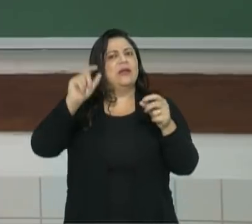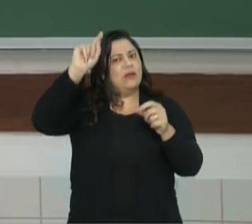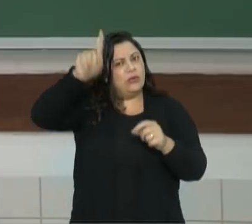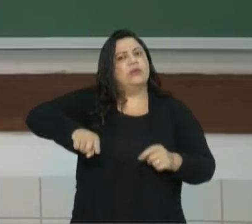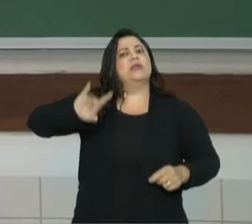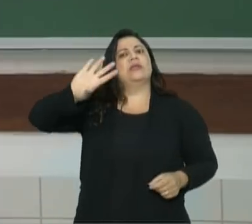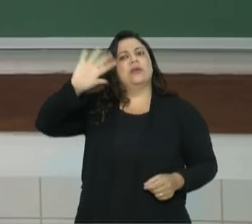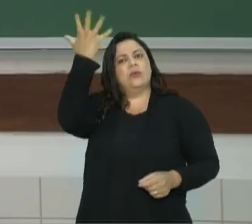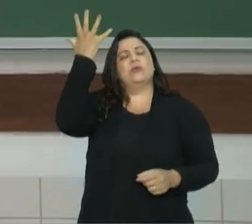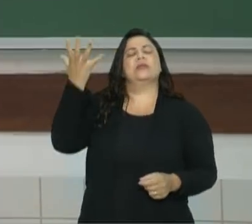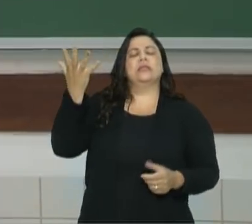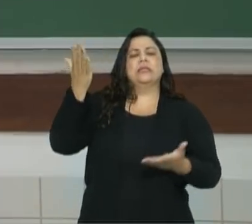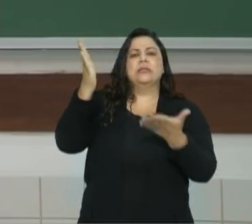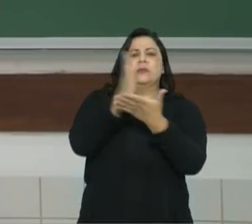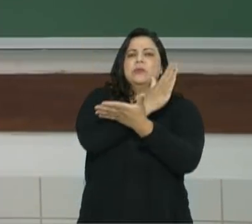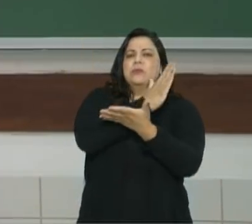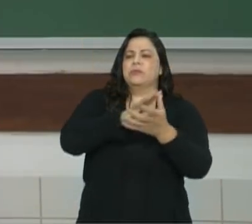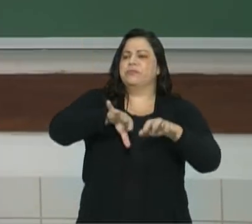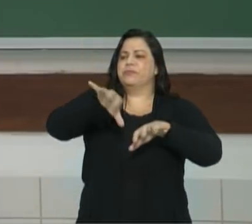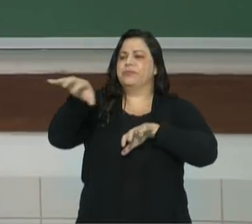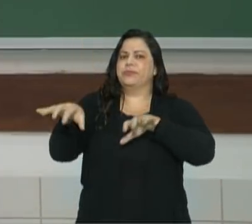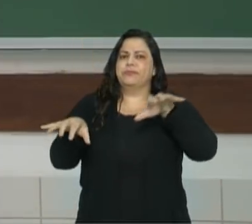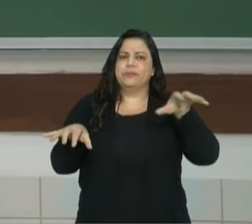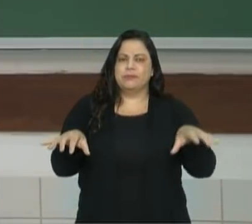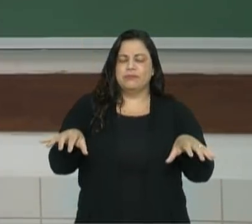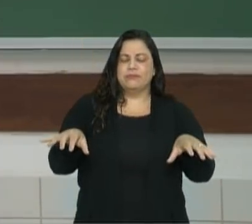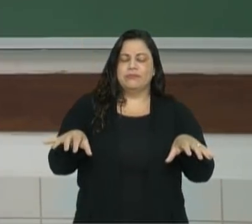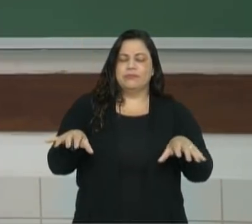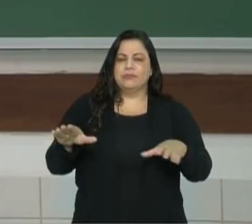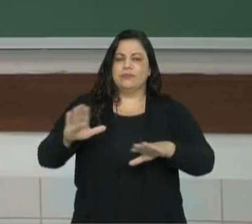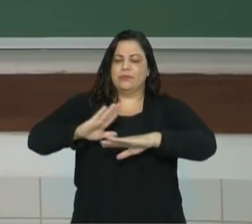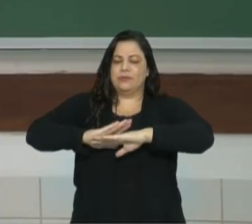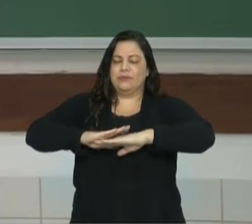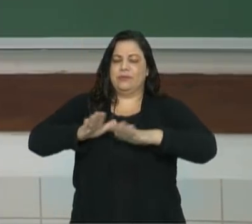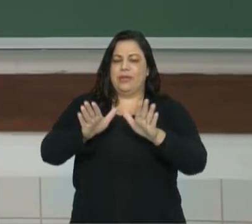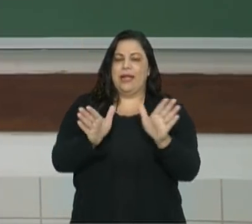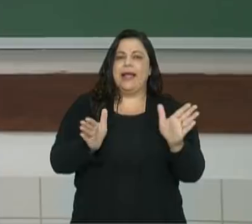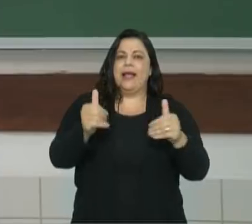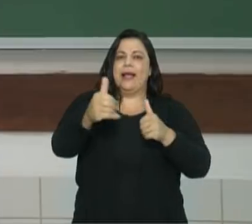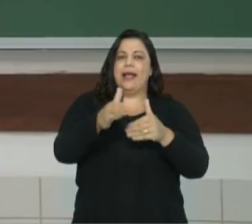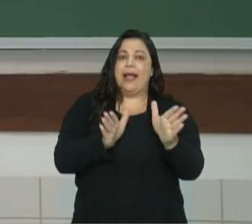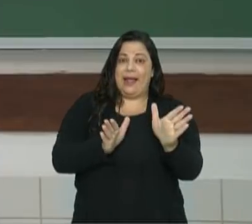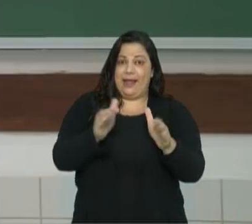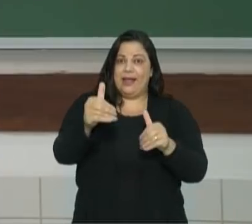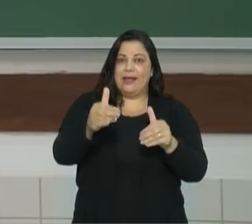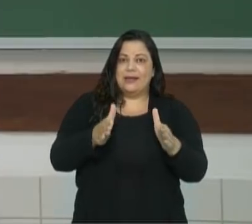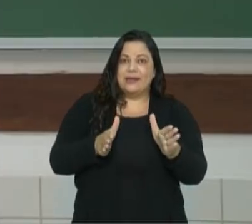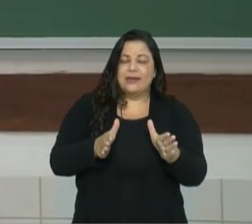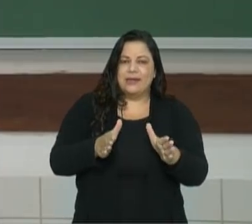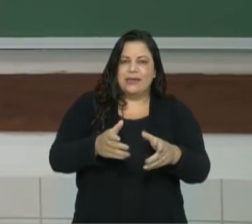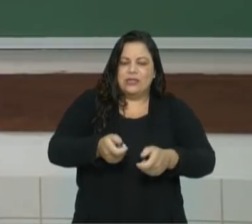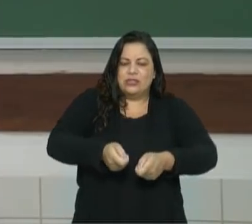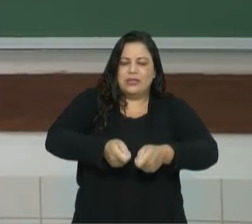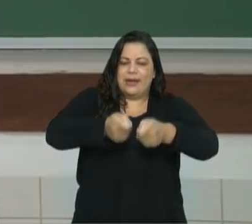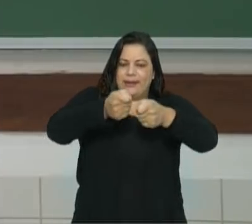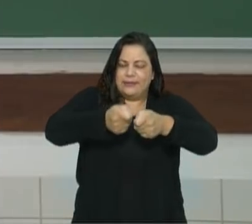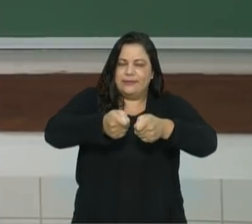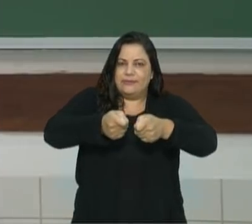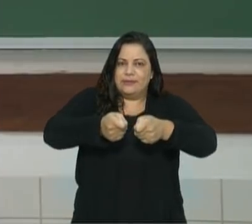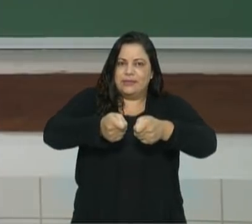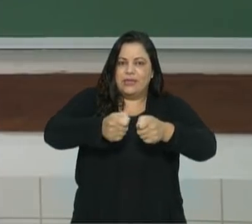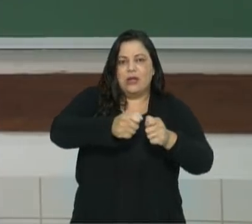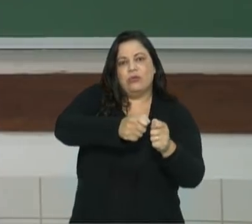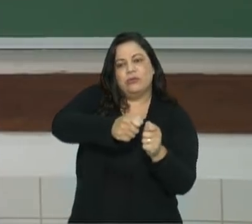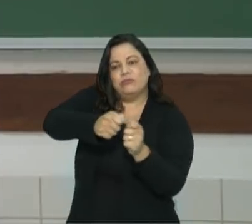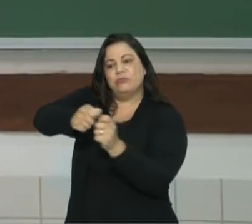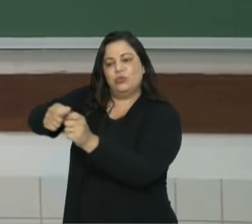isso. Parte dessa força é usada para levantar um pouquinho a caixa, né? E uma outra parte dela é usada para empuxar